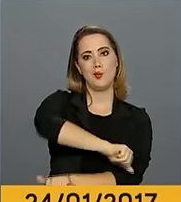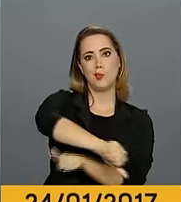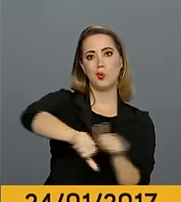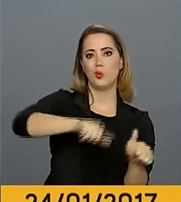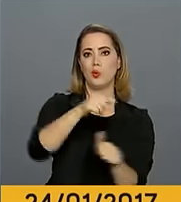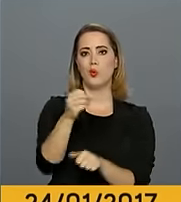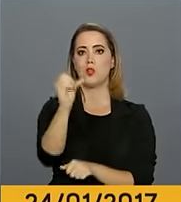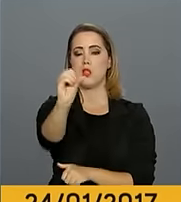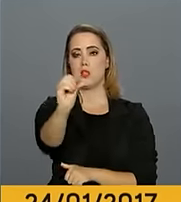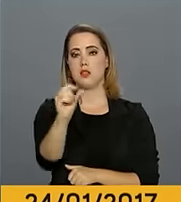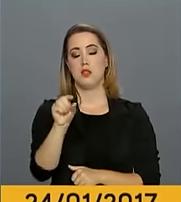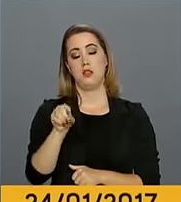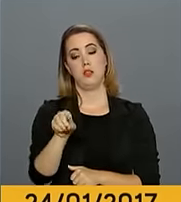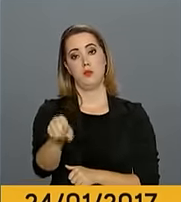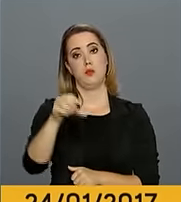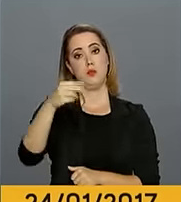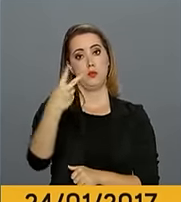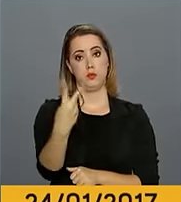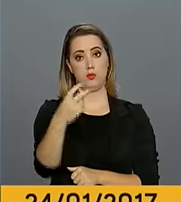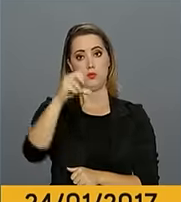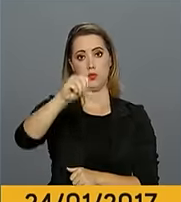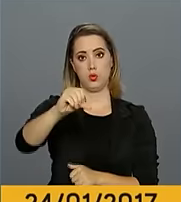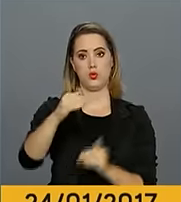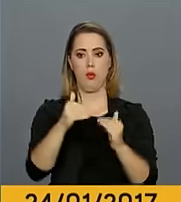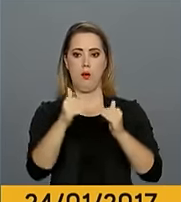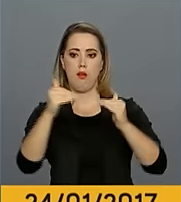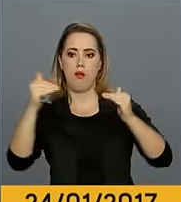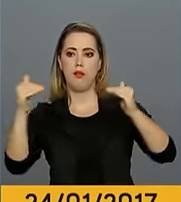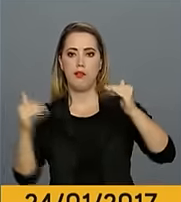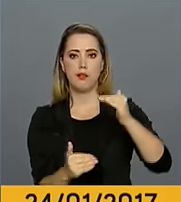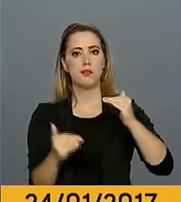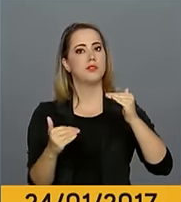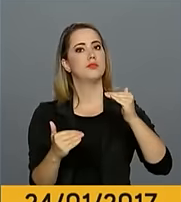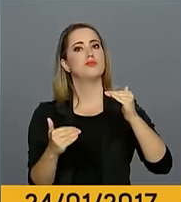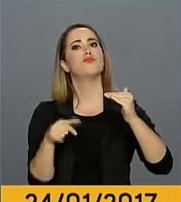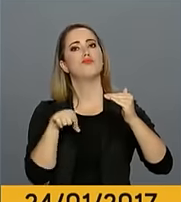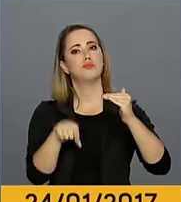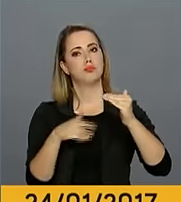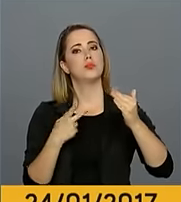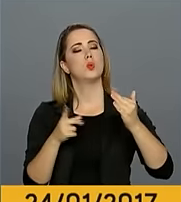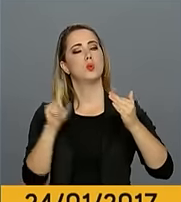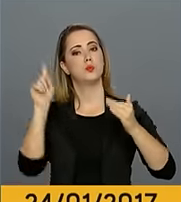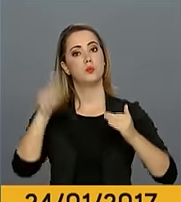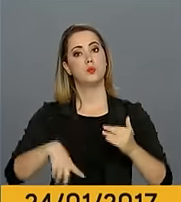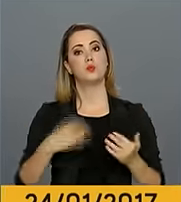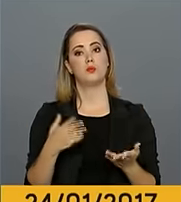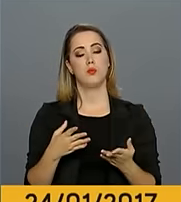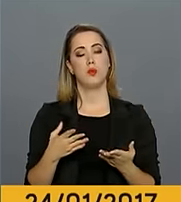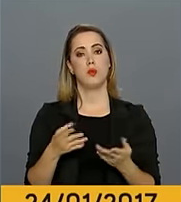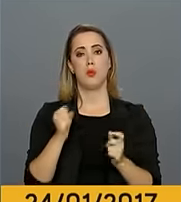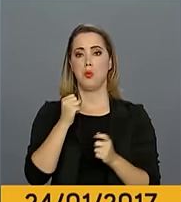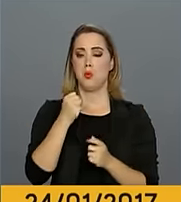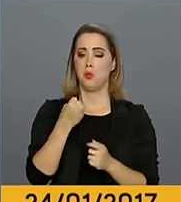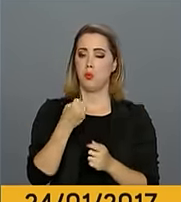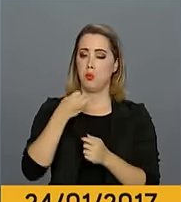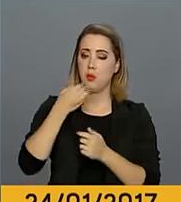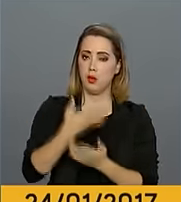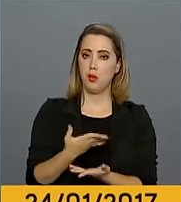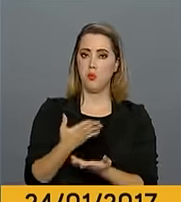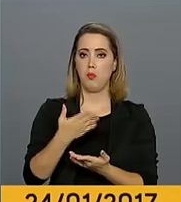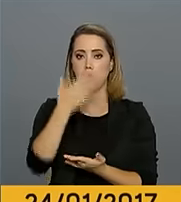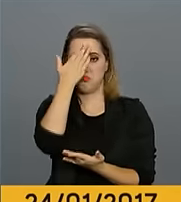6,29, ou seja, abaixo do teto da meta, o que, na verdade, dá, digamos assim, credibilidade, ou pode dar